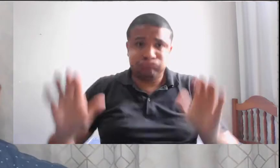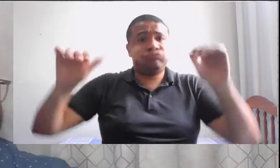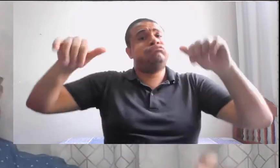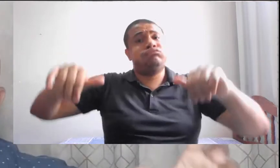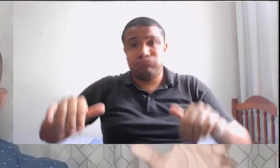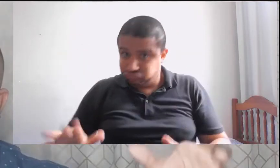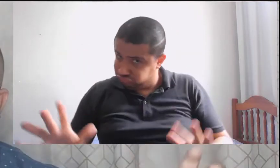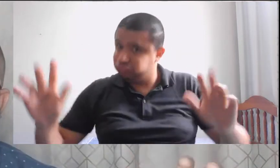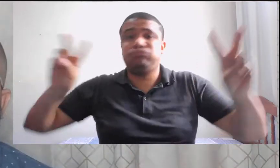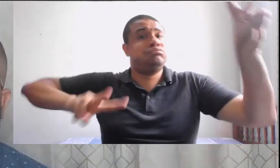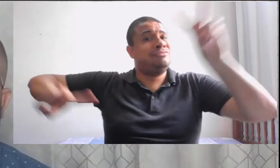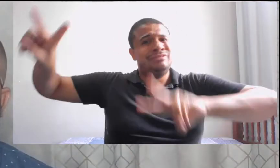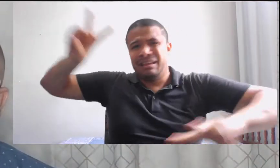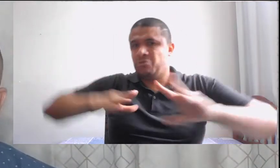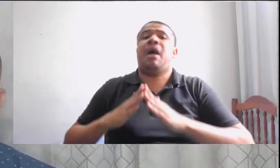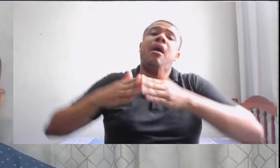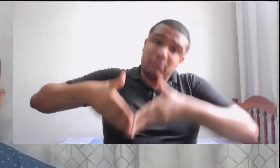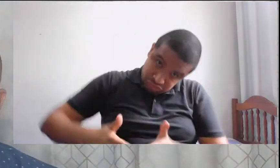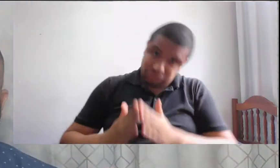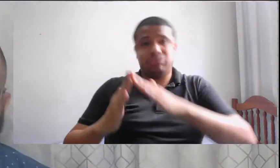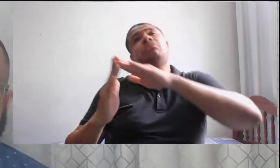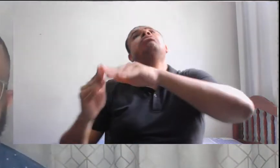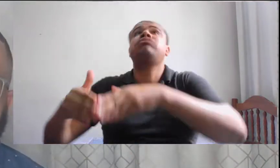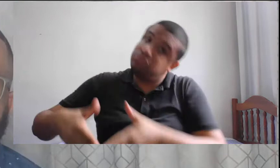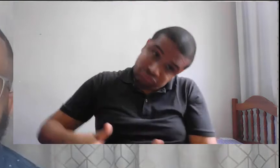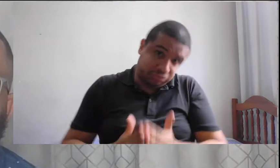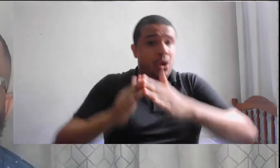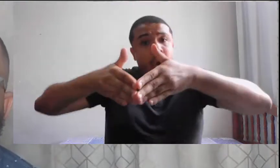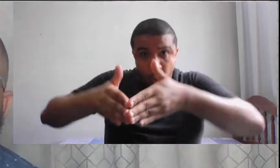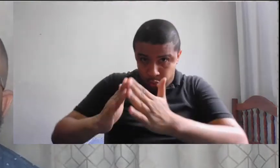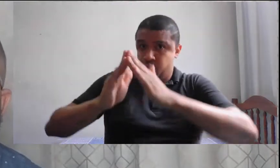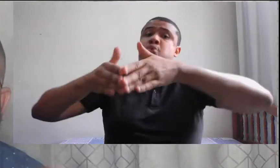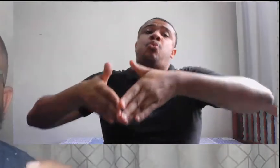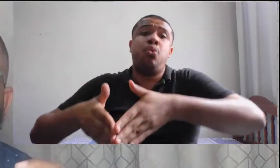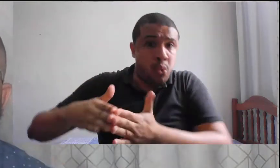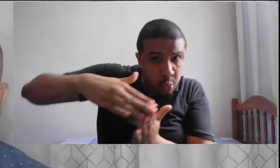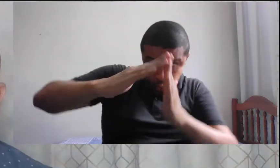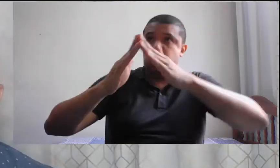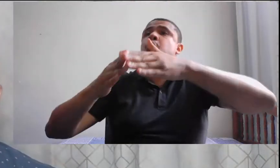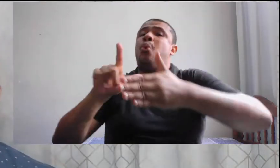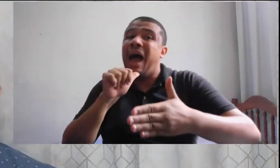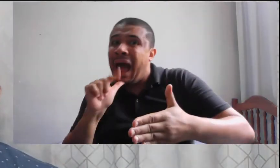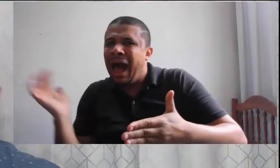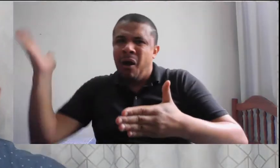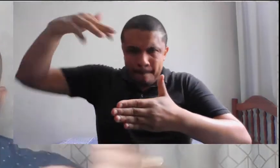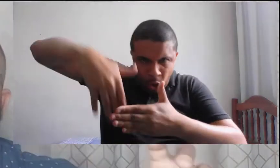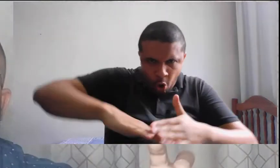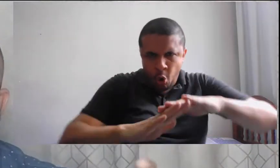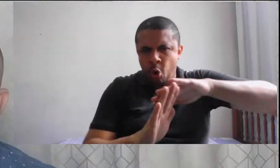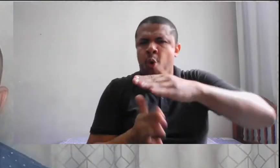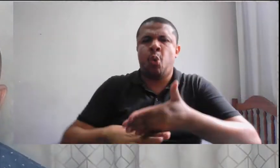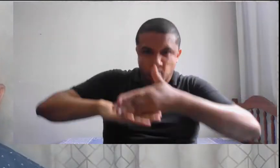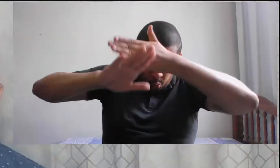O vento nos assola e o mar está terrivelmente agitado. O que